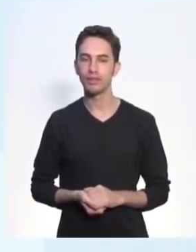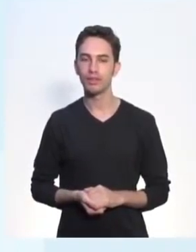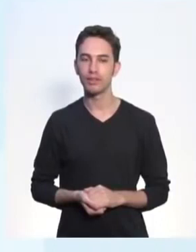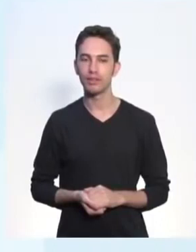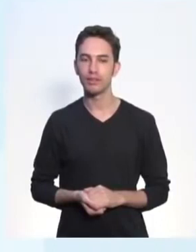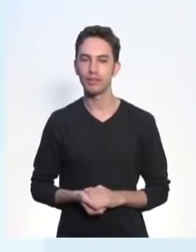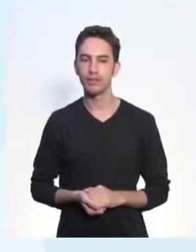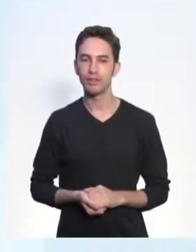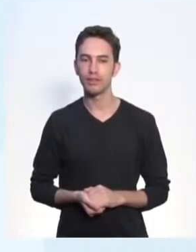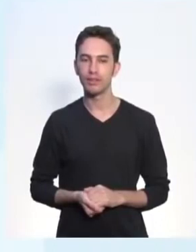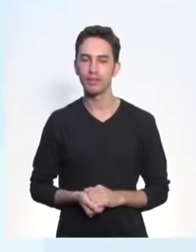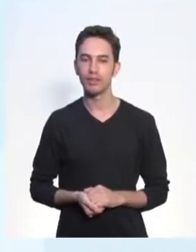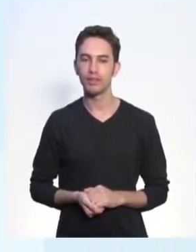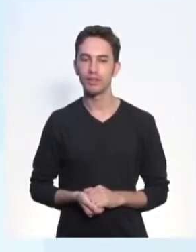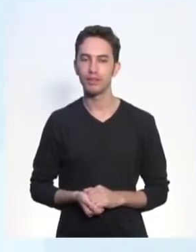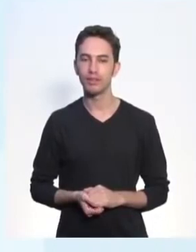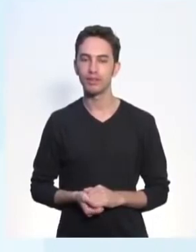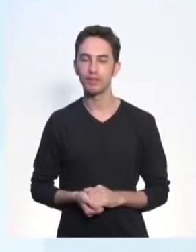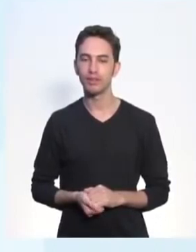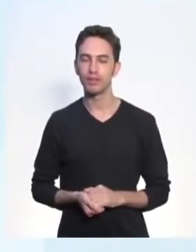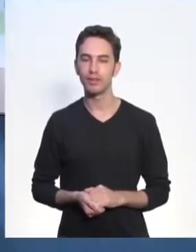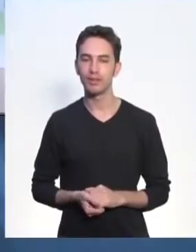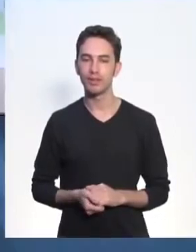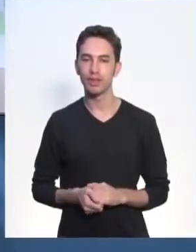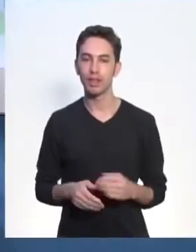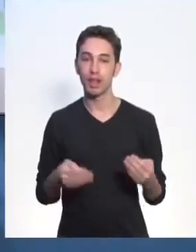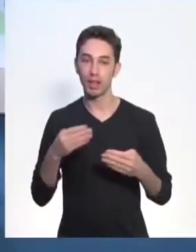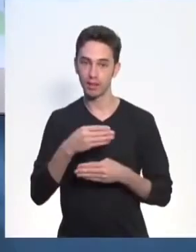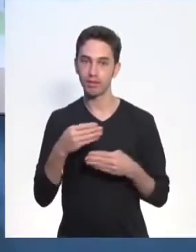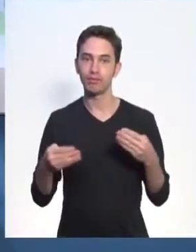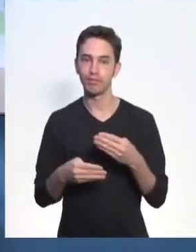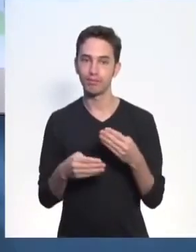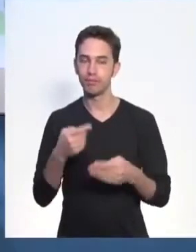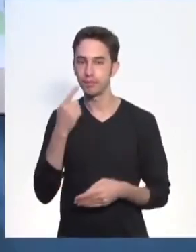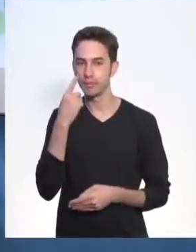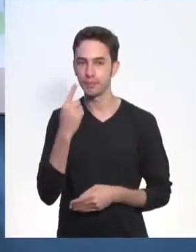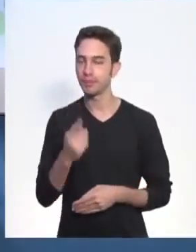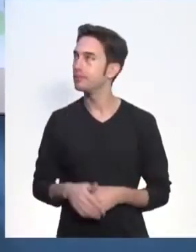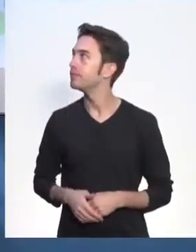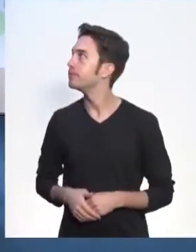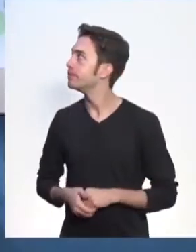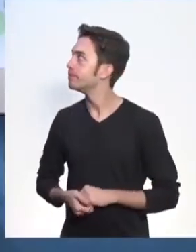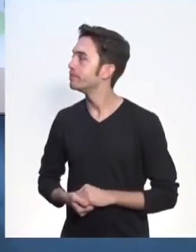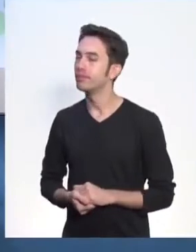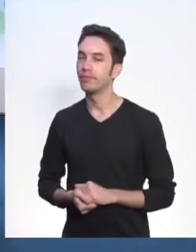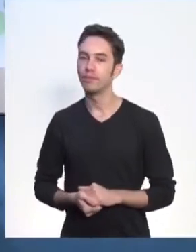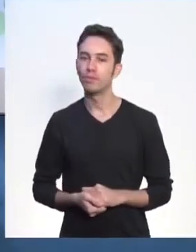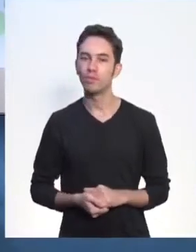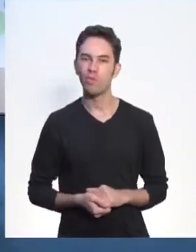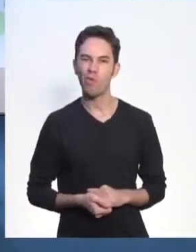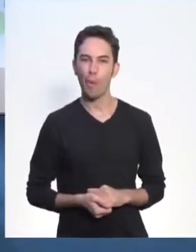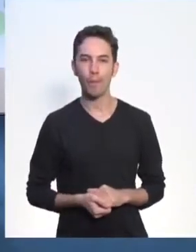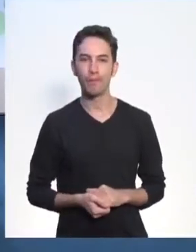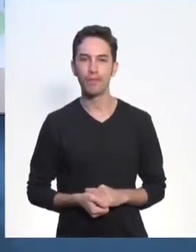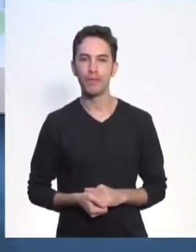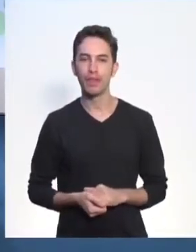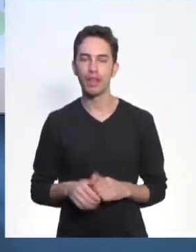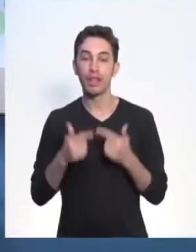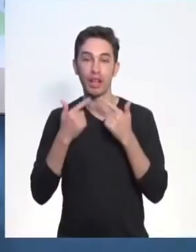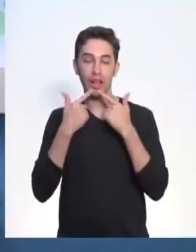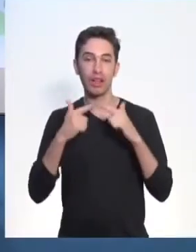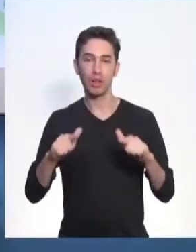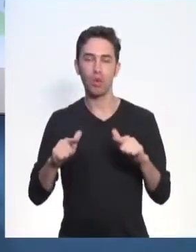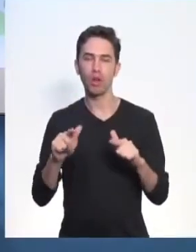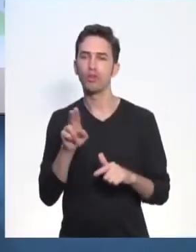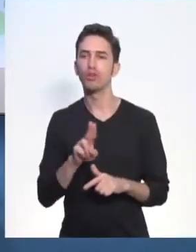Então, esse é o nosso público-alvo. Aí, para passar para a próxima. Isso, ok. Então, vamos lá. Agora, a linguagem. Que linguagem